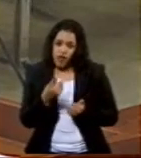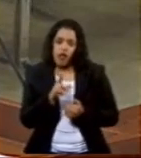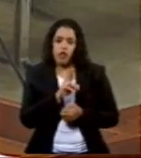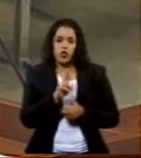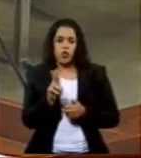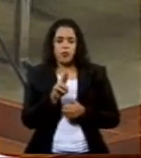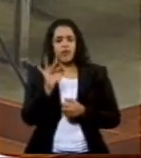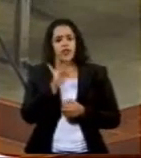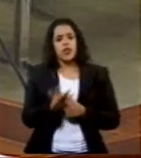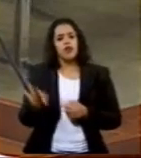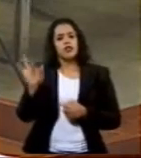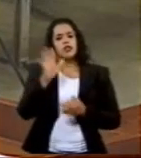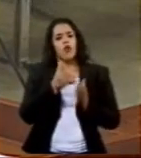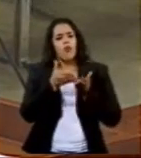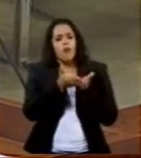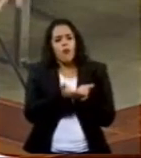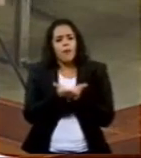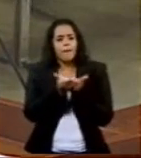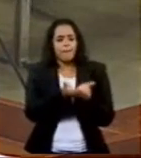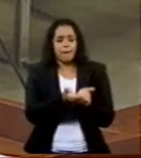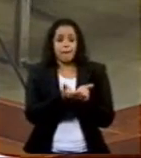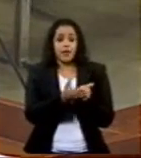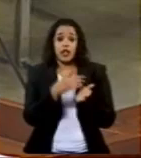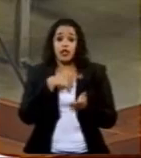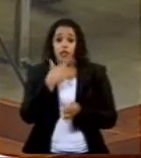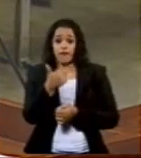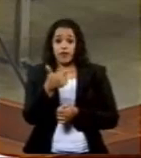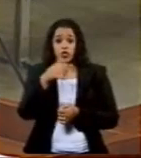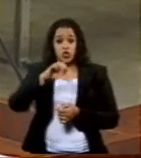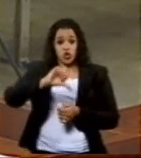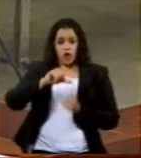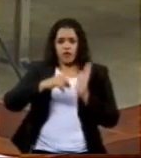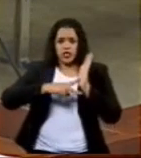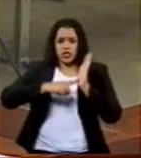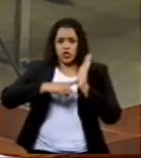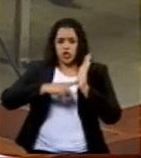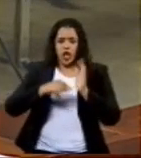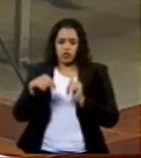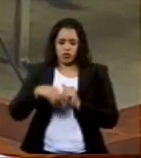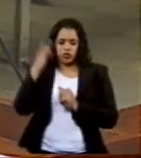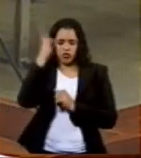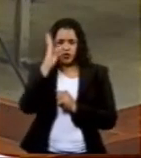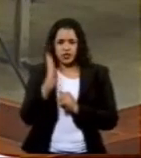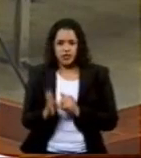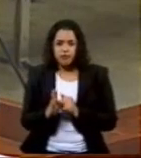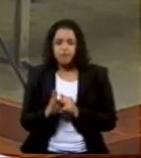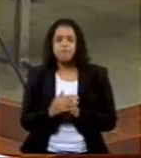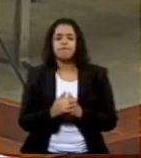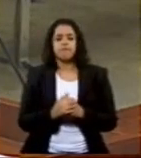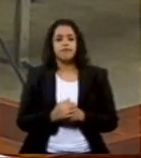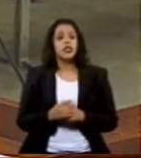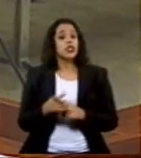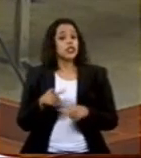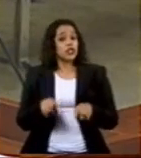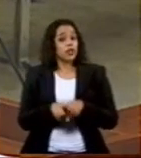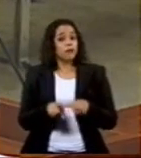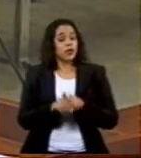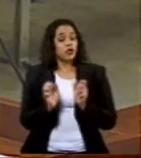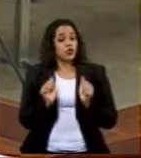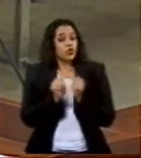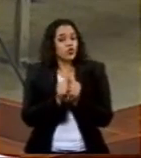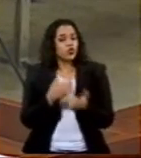nome da Federação Nacional dos Portuários, que congrega 29 sindicatos de portuários aqui do Brasil e que juntou